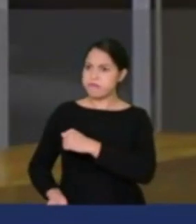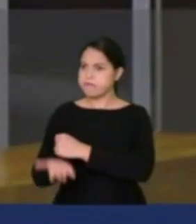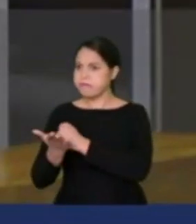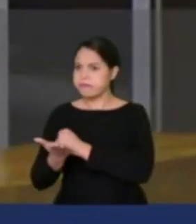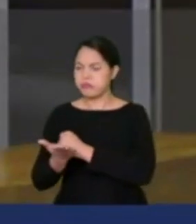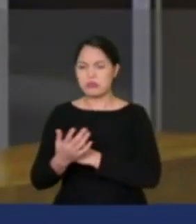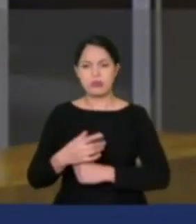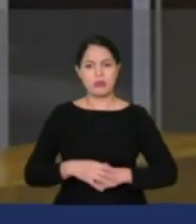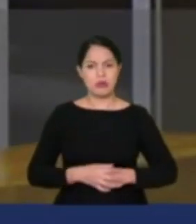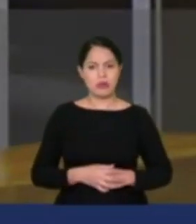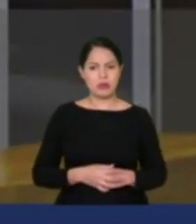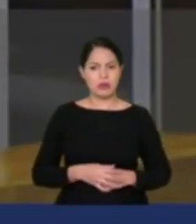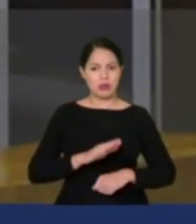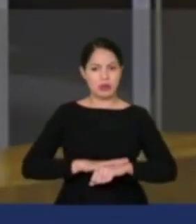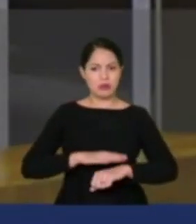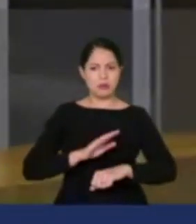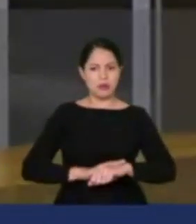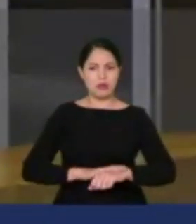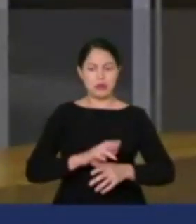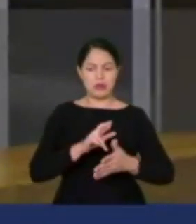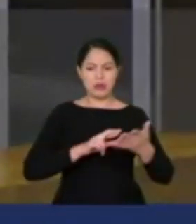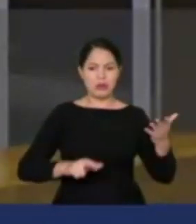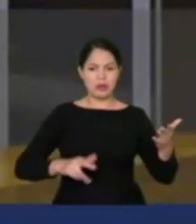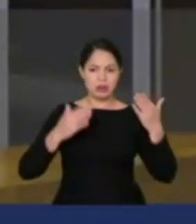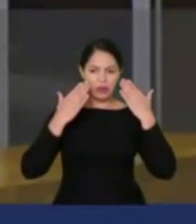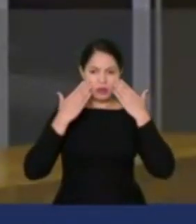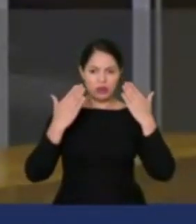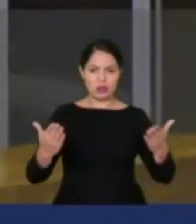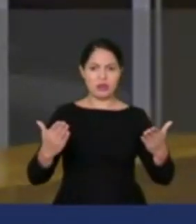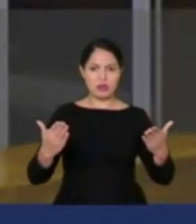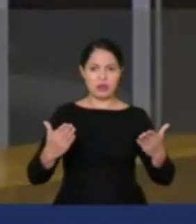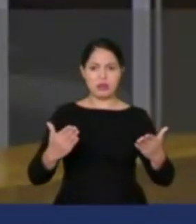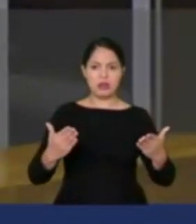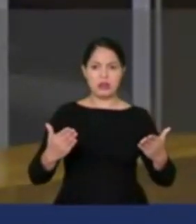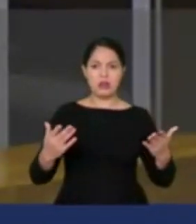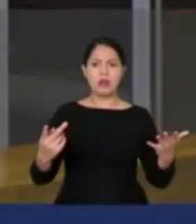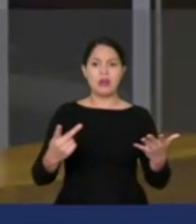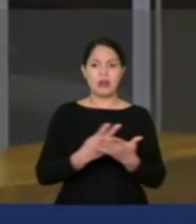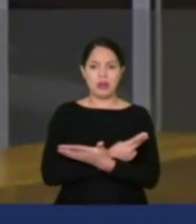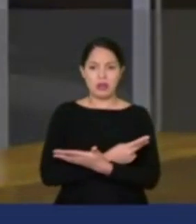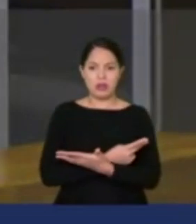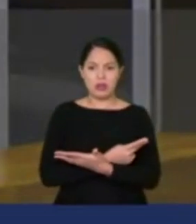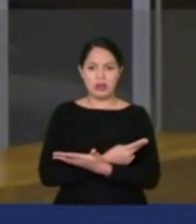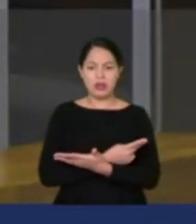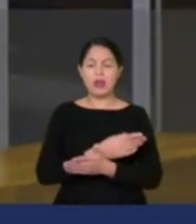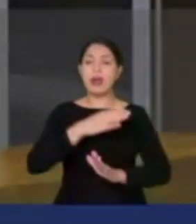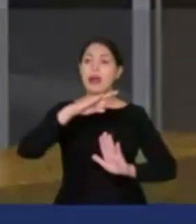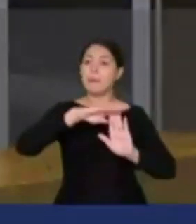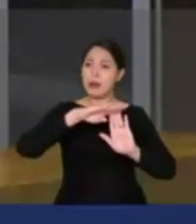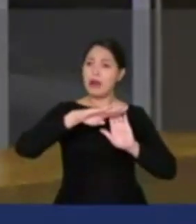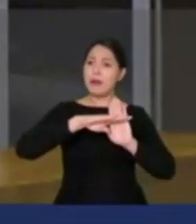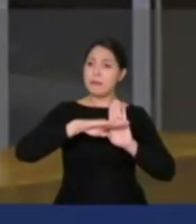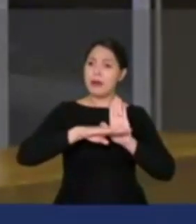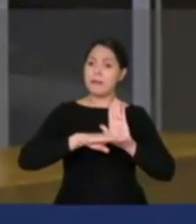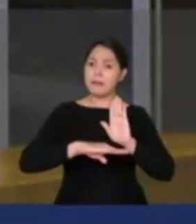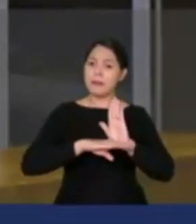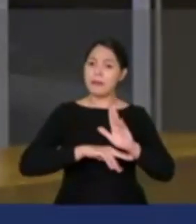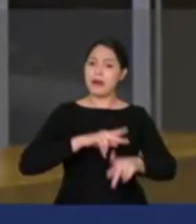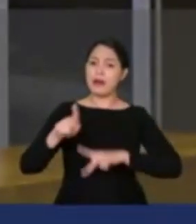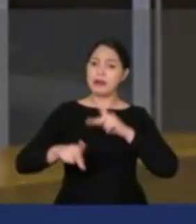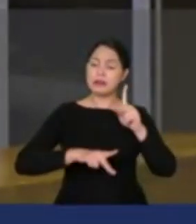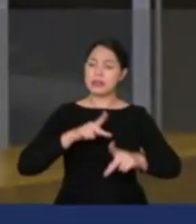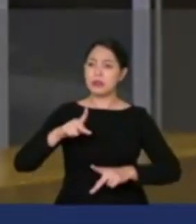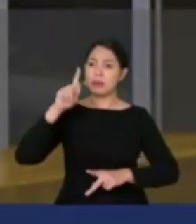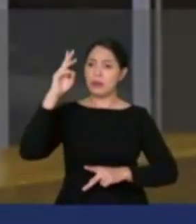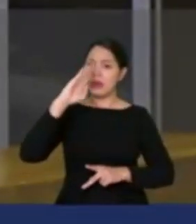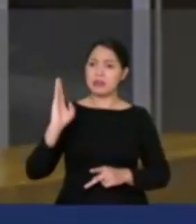na apresentação desse relatório aqui na casa, sendo uma pauta da população, e a